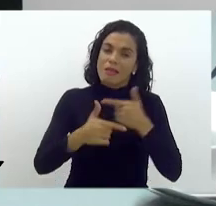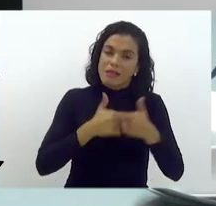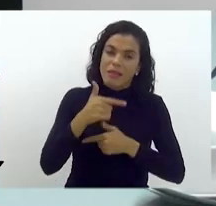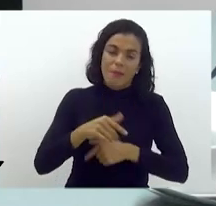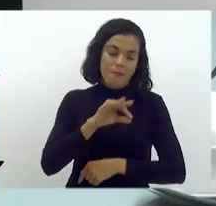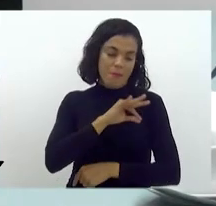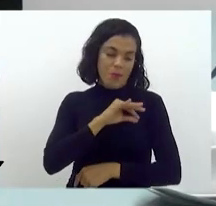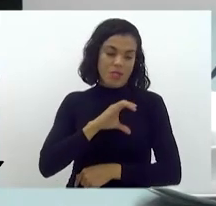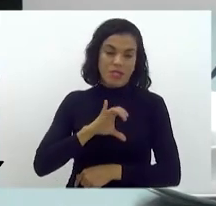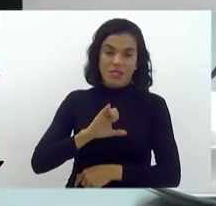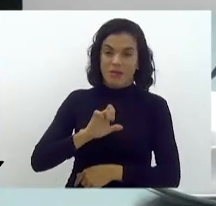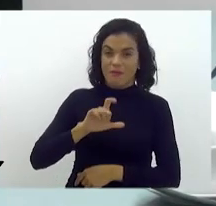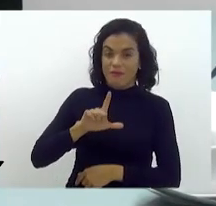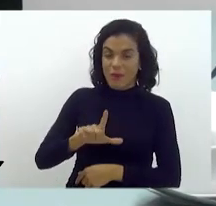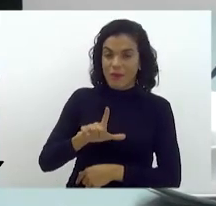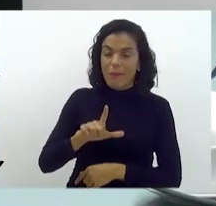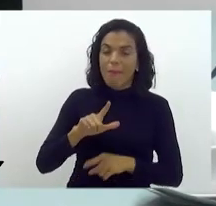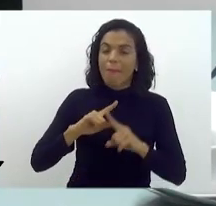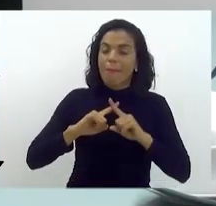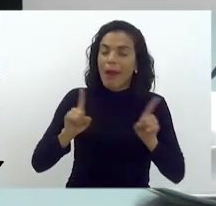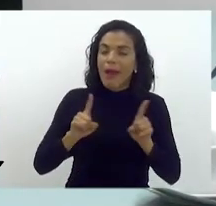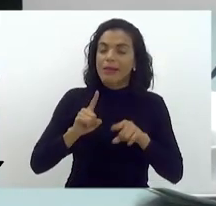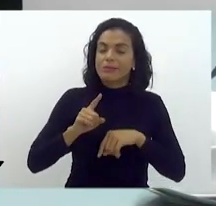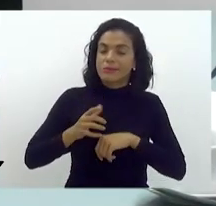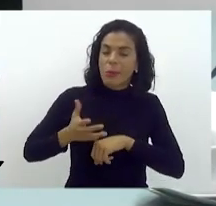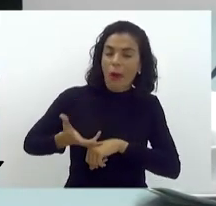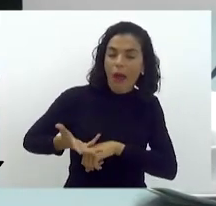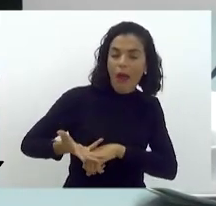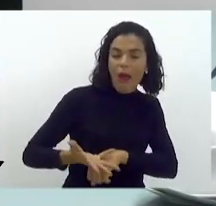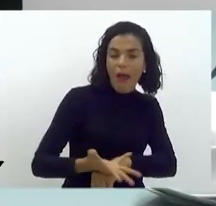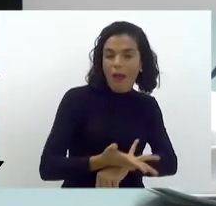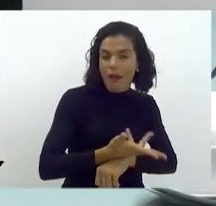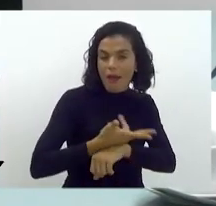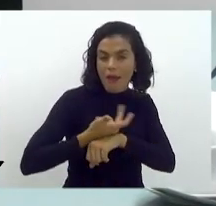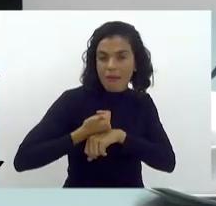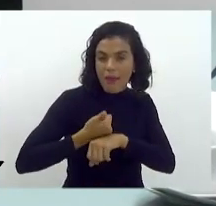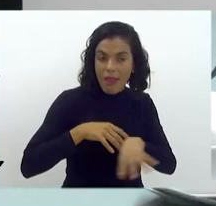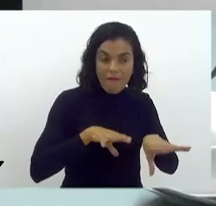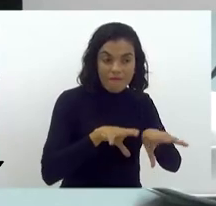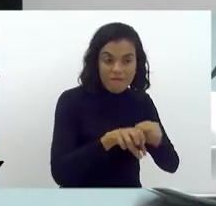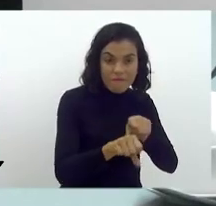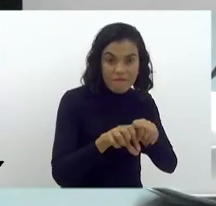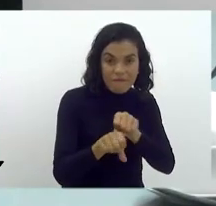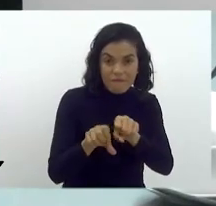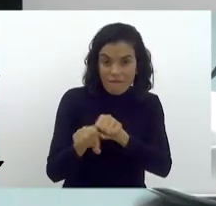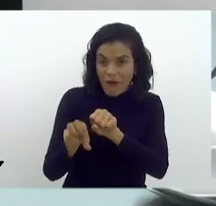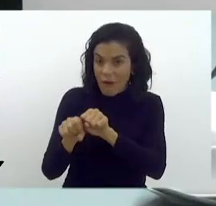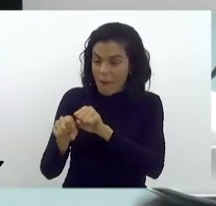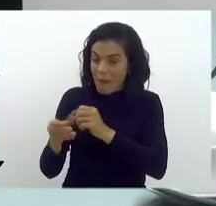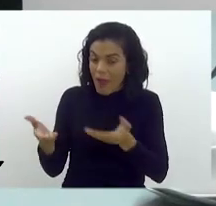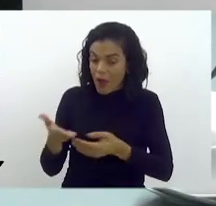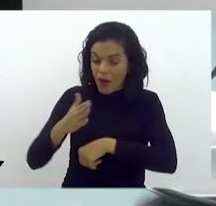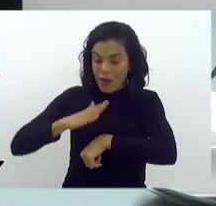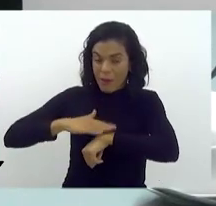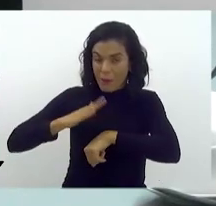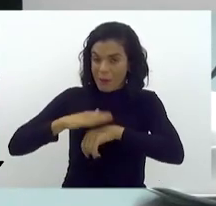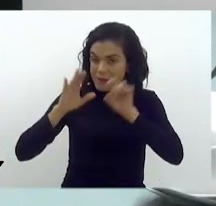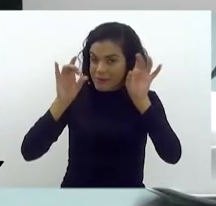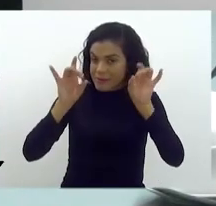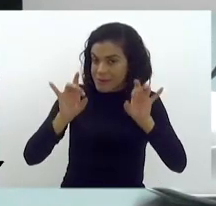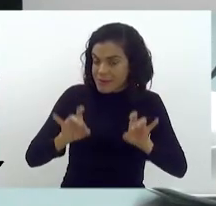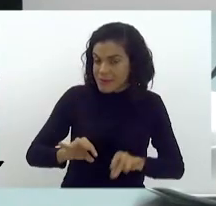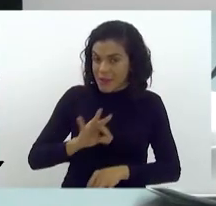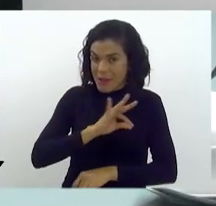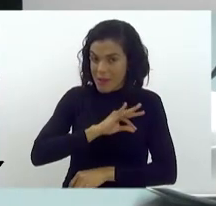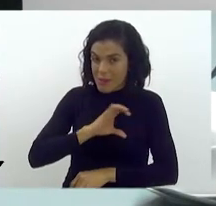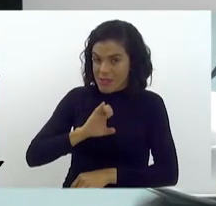desses anos a o aperfeiçoamento né e a qualificação sobre tudo nesse momento tão especial que a